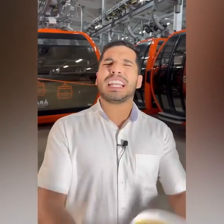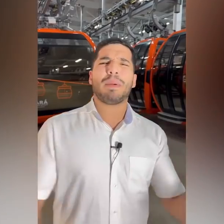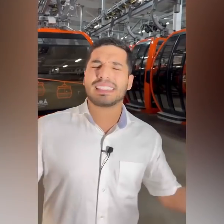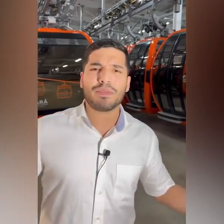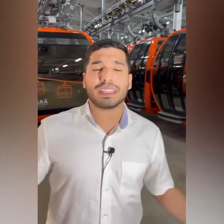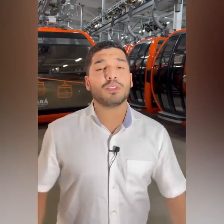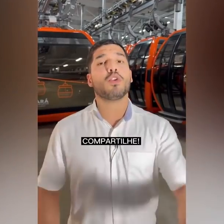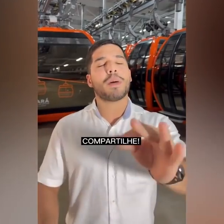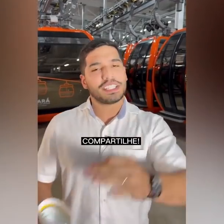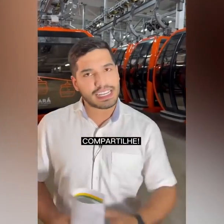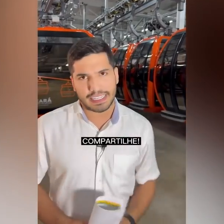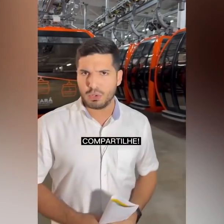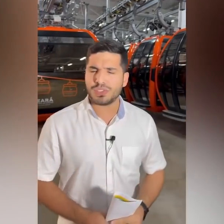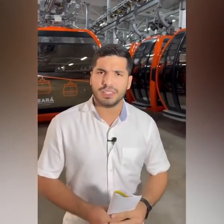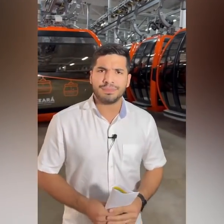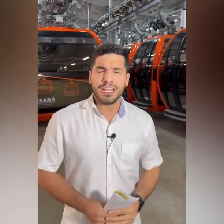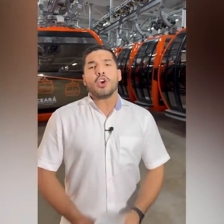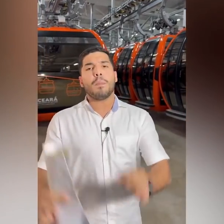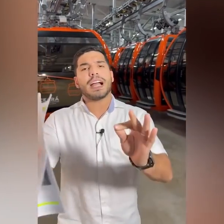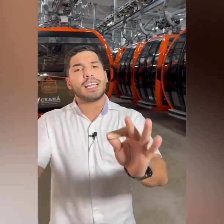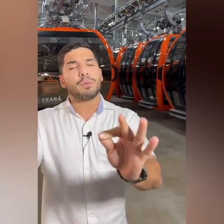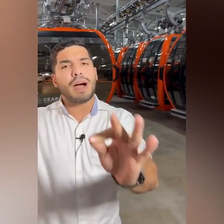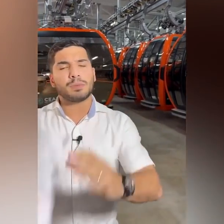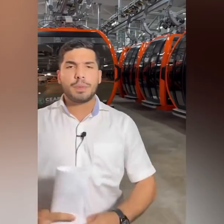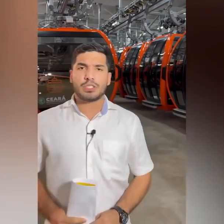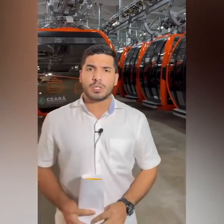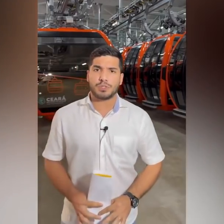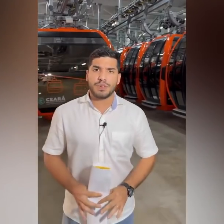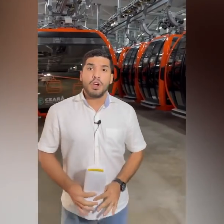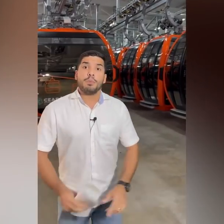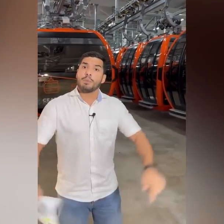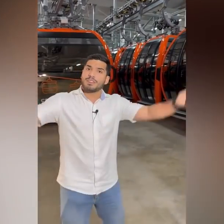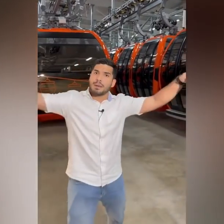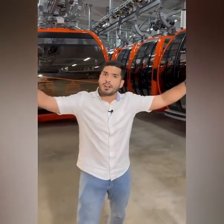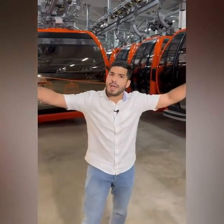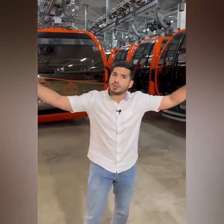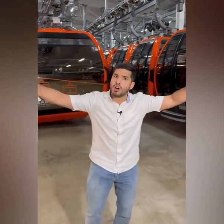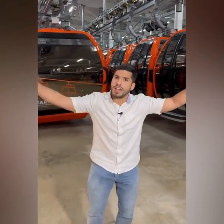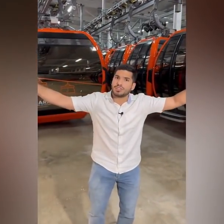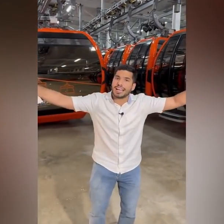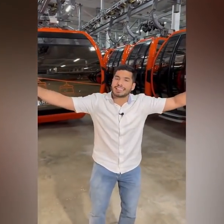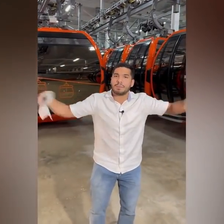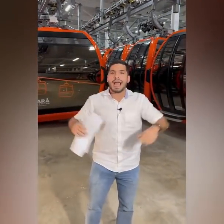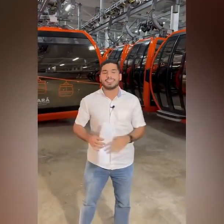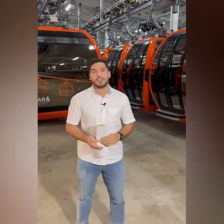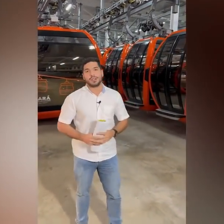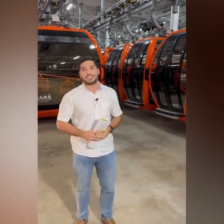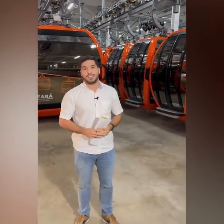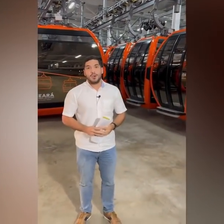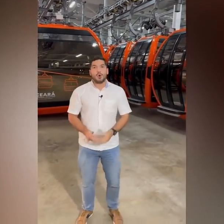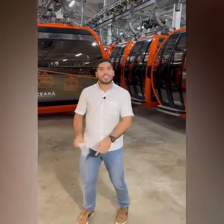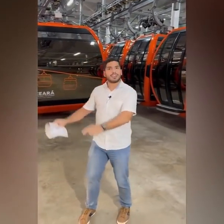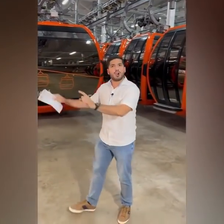Não fique apenas revoltado, compartilhe essa denúncia. Compartilhe para o máximo de pessoas possível, para o povo saber como é que o governo do Ceará trabalha,